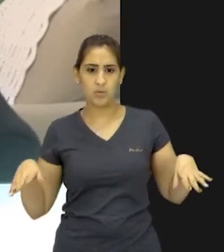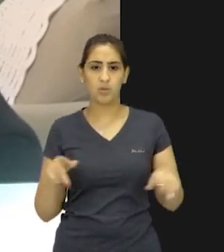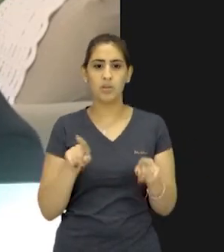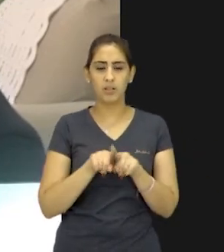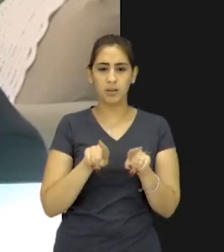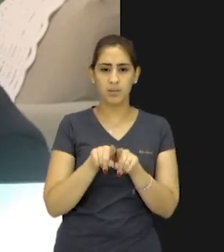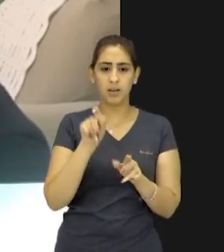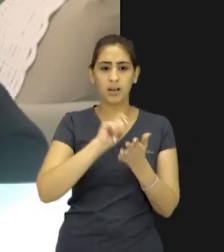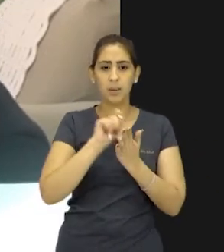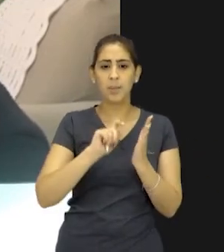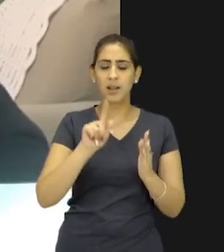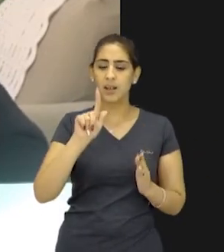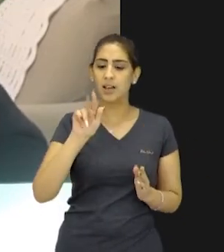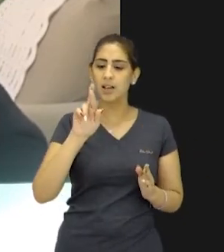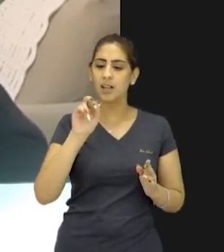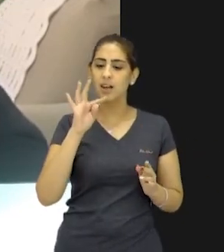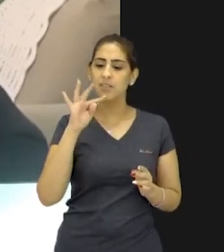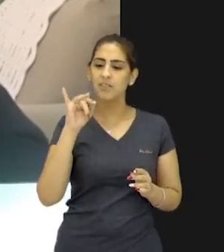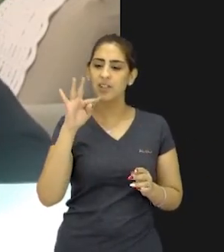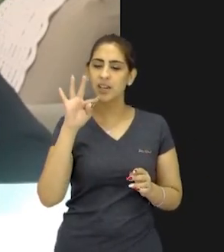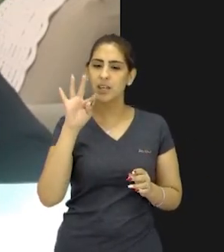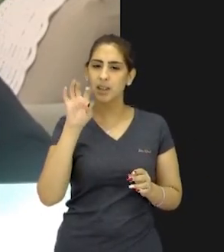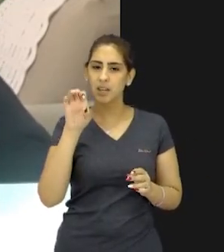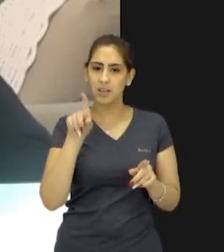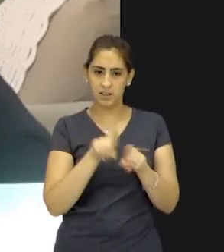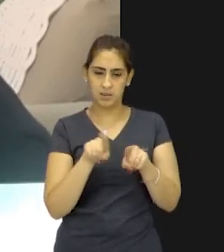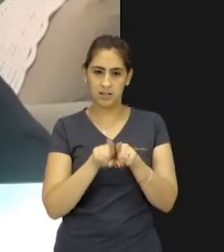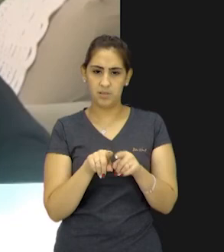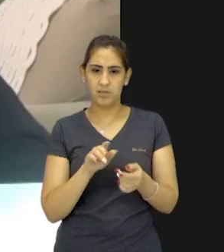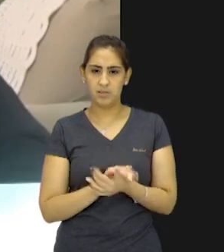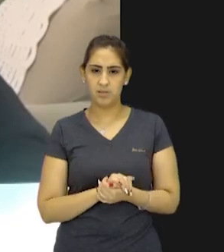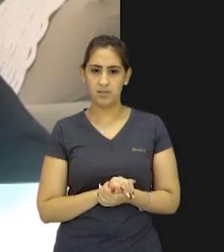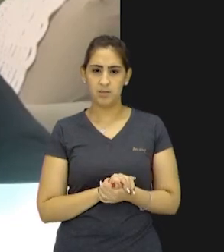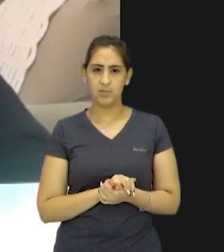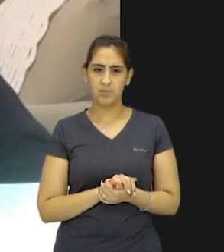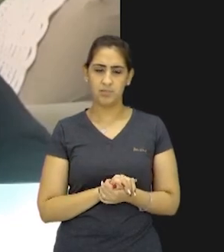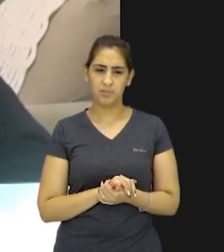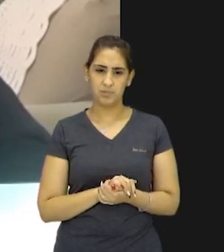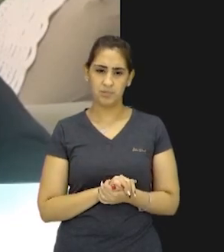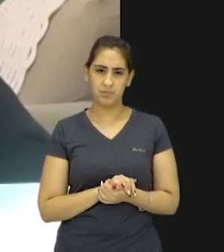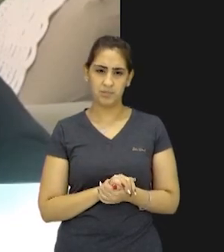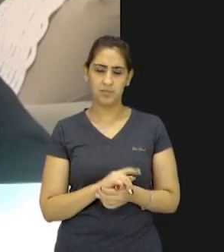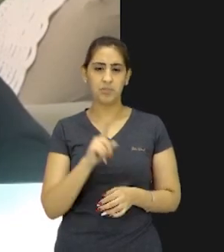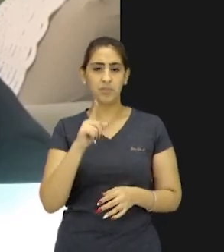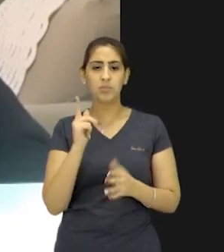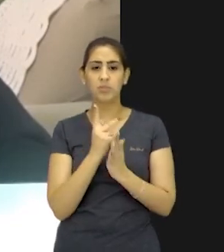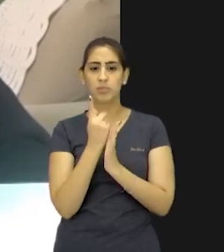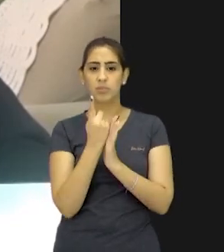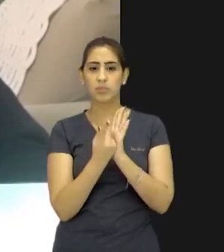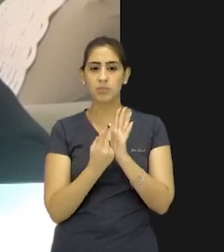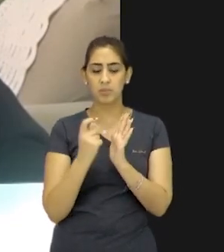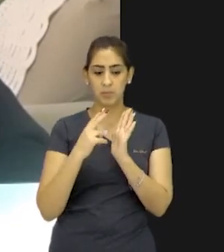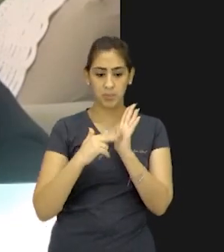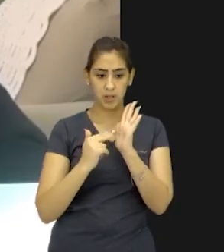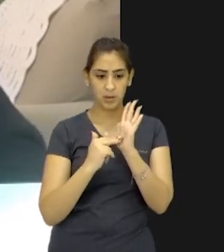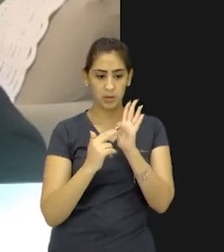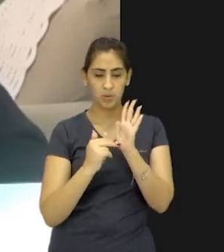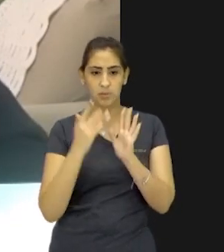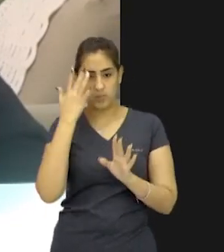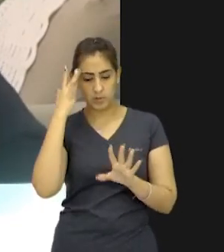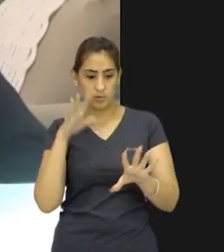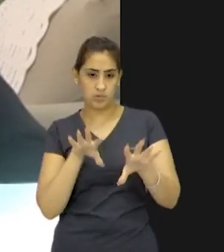grafite também, e mural. Então é onde eu levo os desenhos, a pintura para grandes